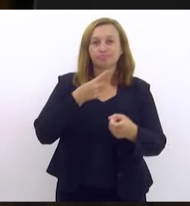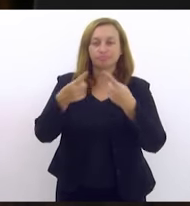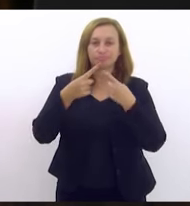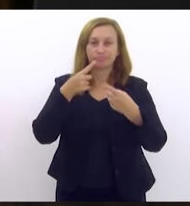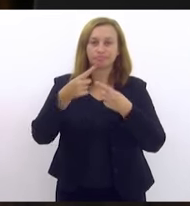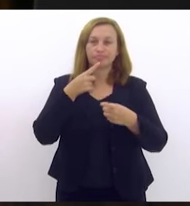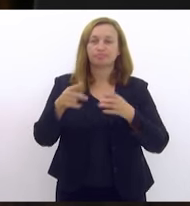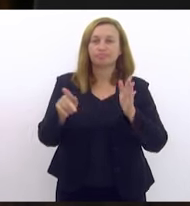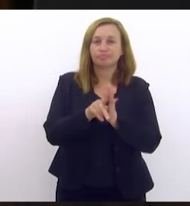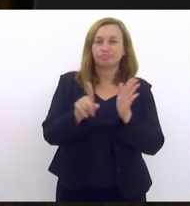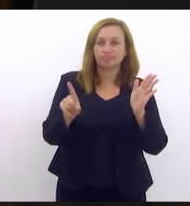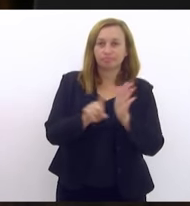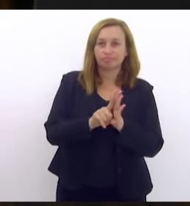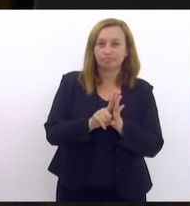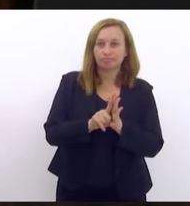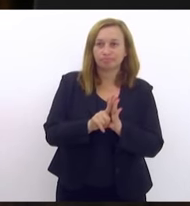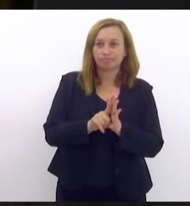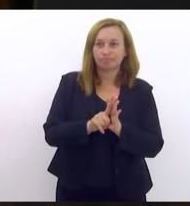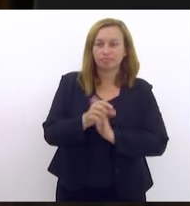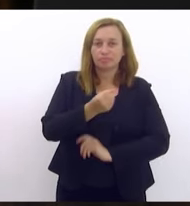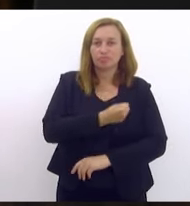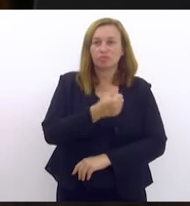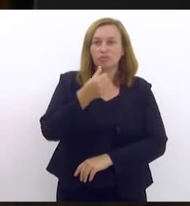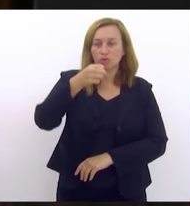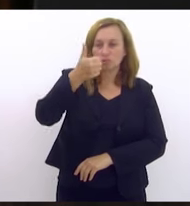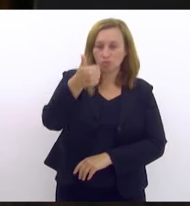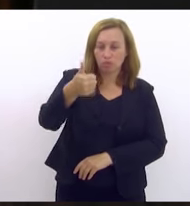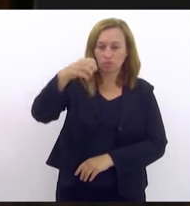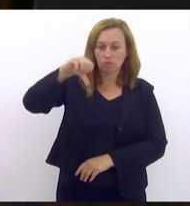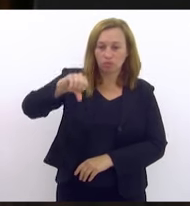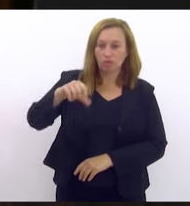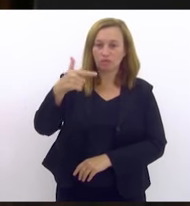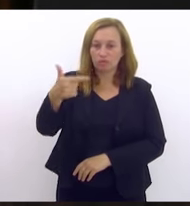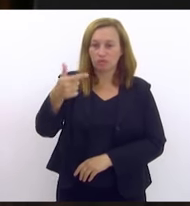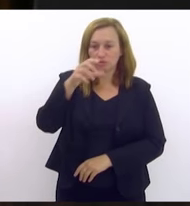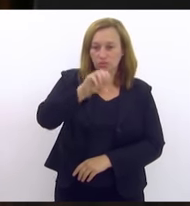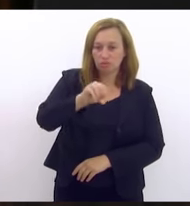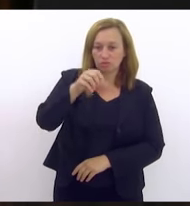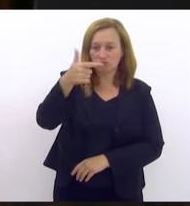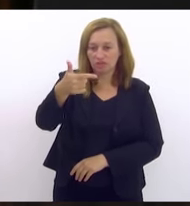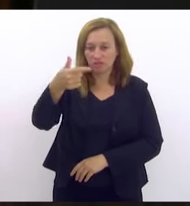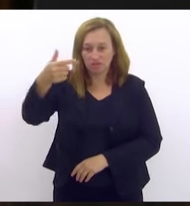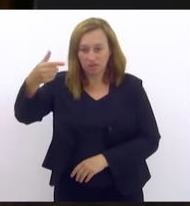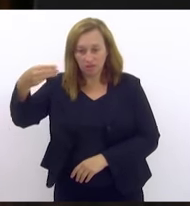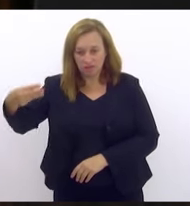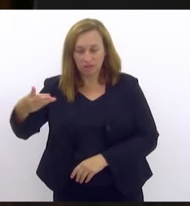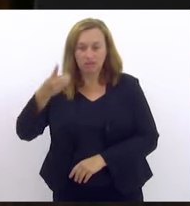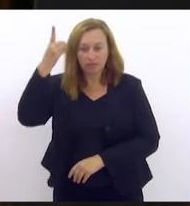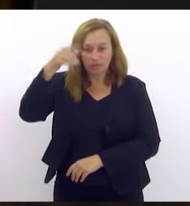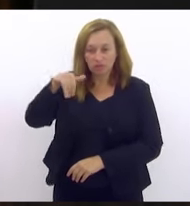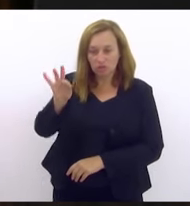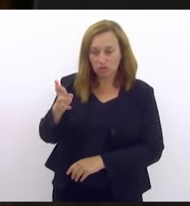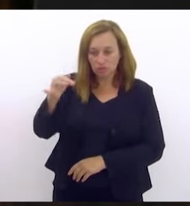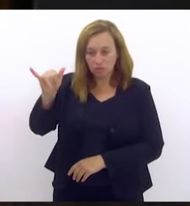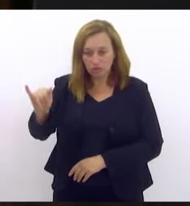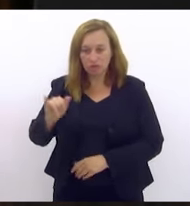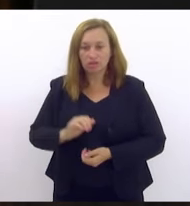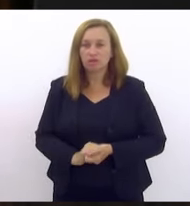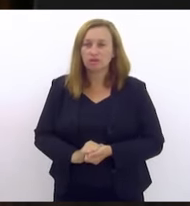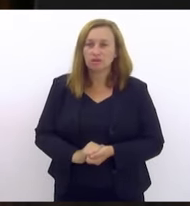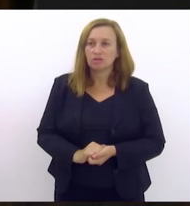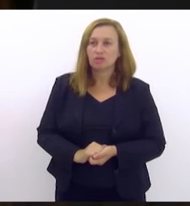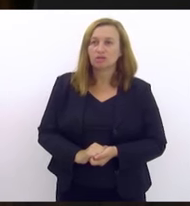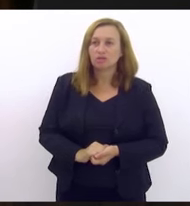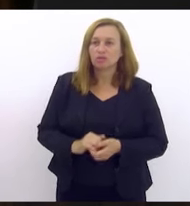discussão, projeto de lei número 192/2023, de autoria do deputado Yuri, que possibilita a utilização de espaço